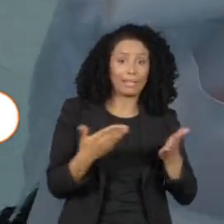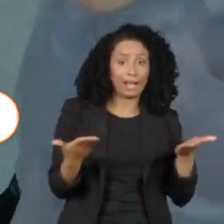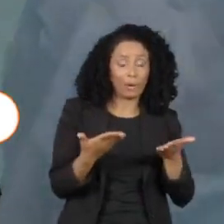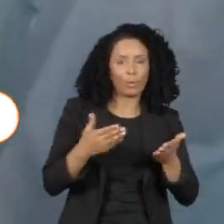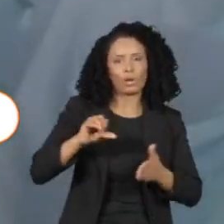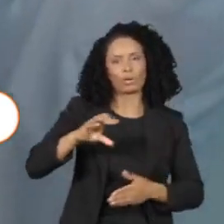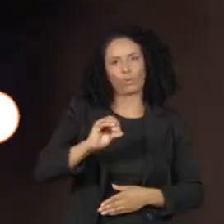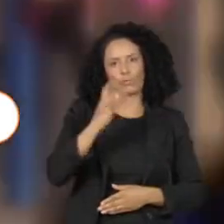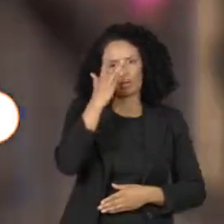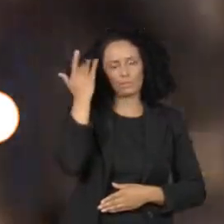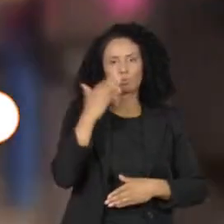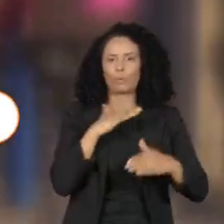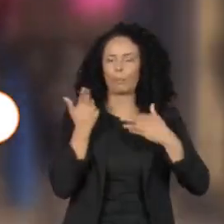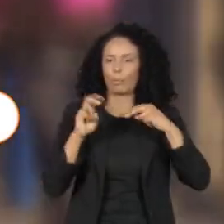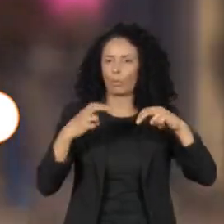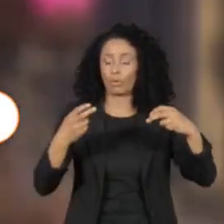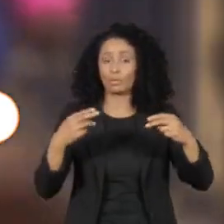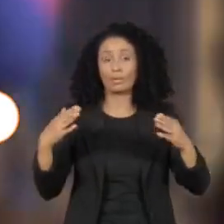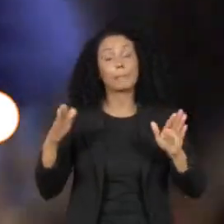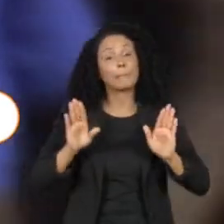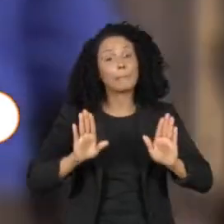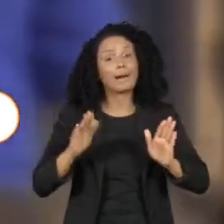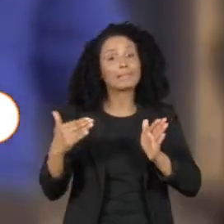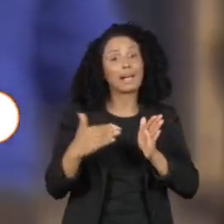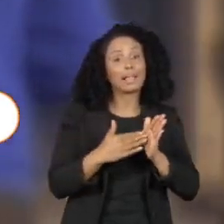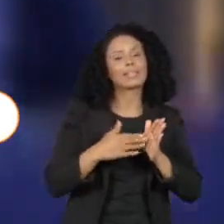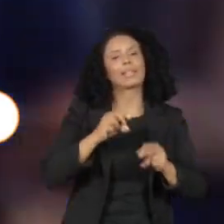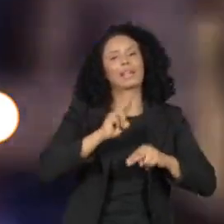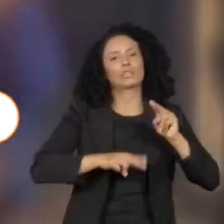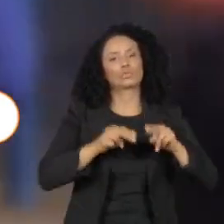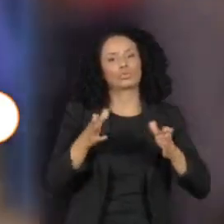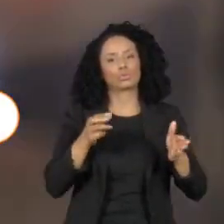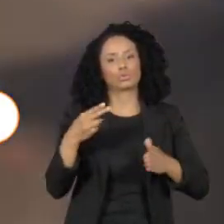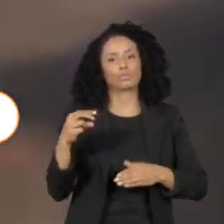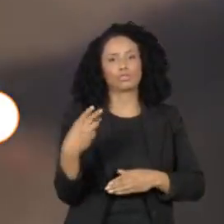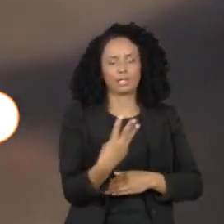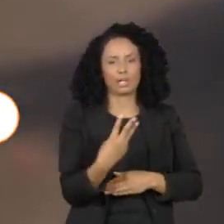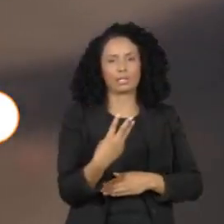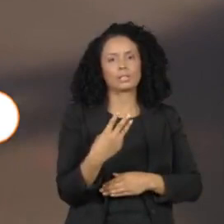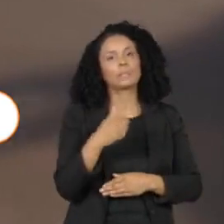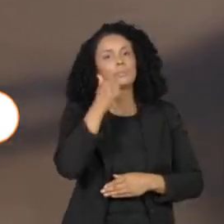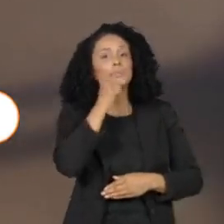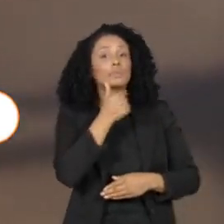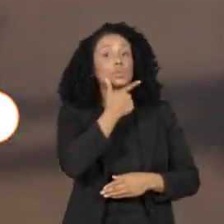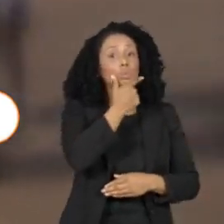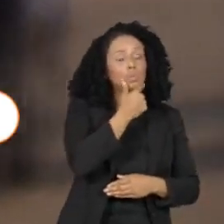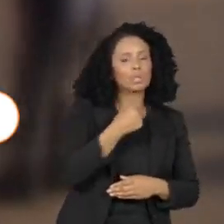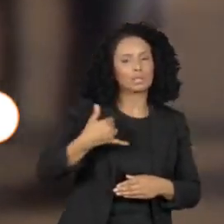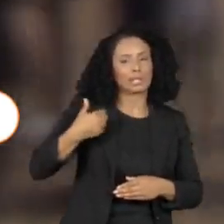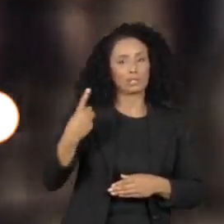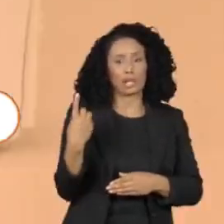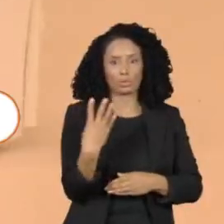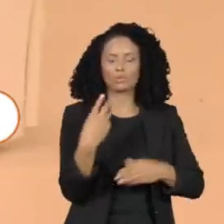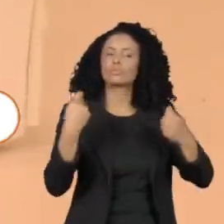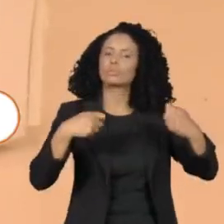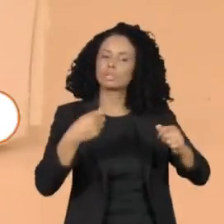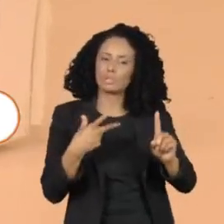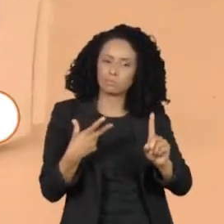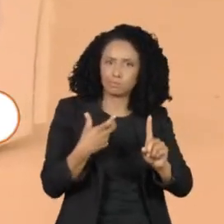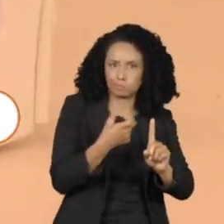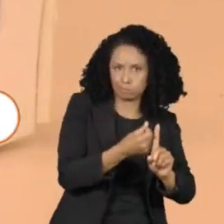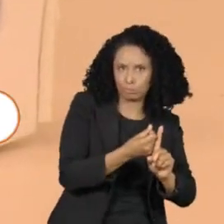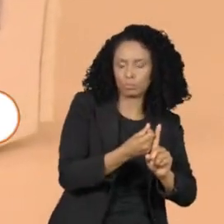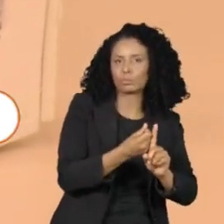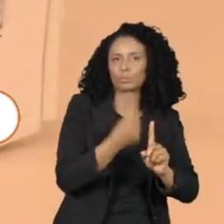até junho de 2023, meninos e meninas de 13 e 14 anos devem ser imunizados com a vacina